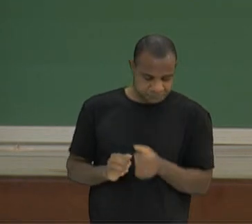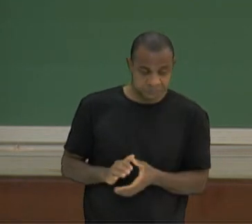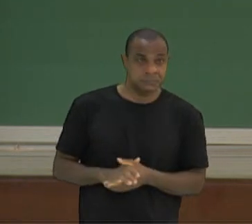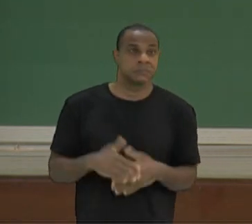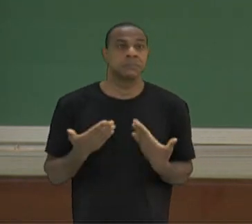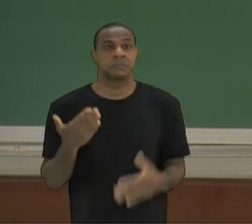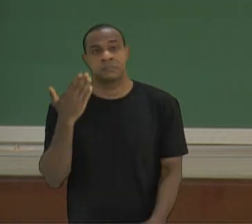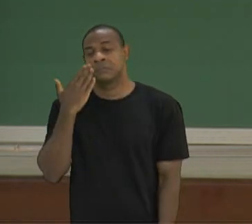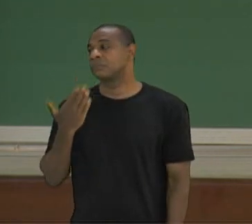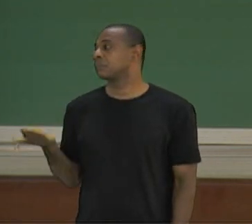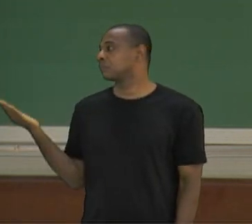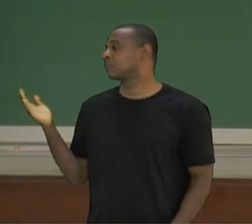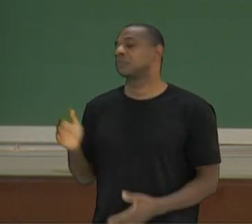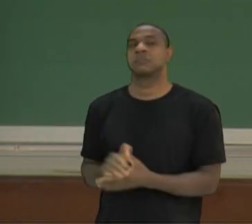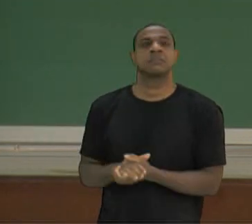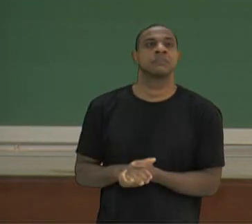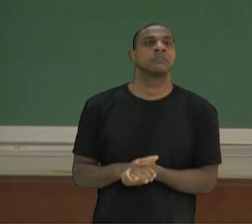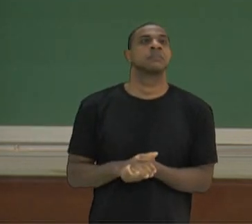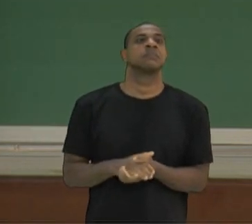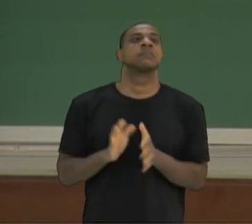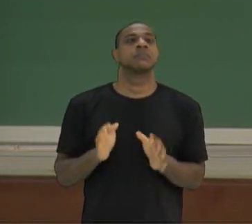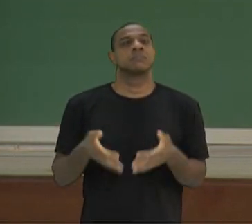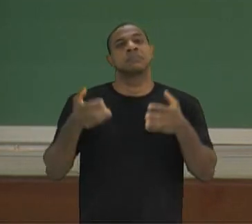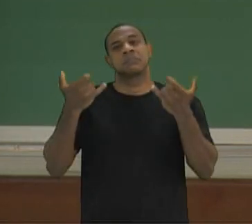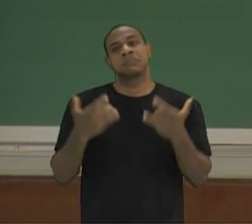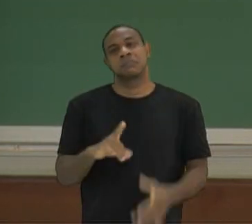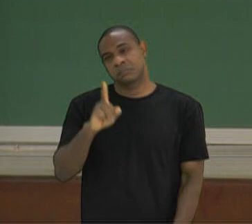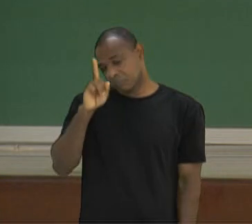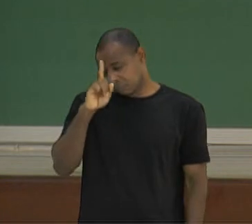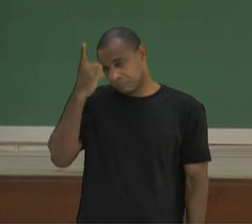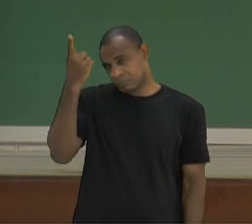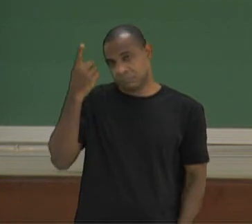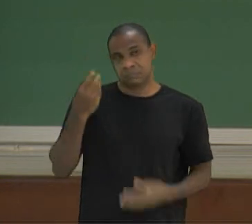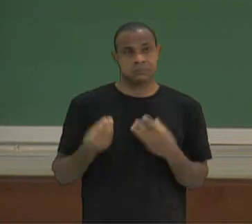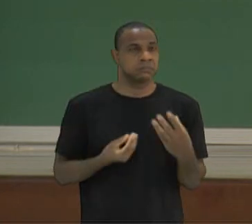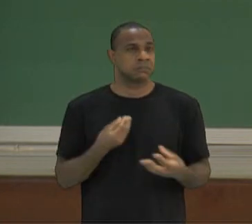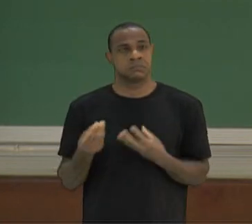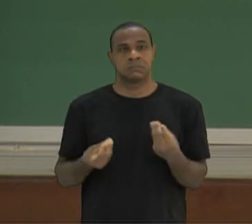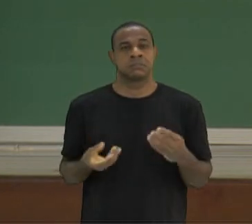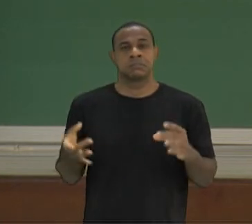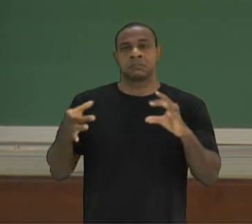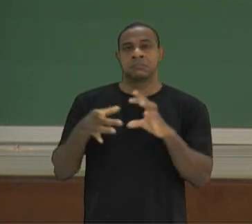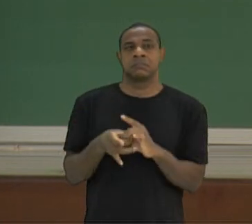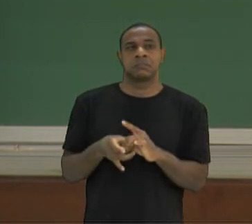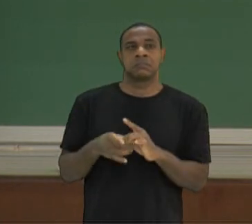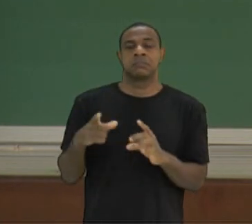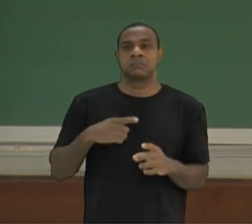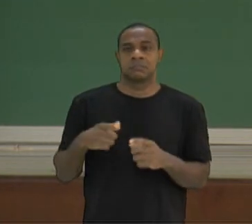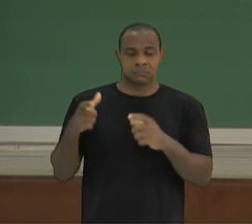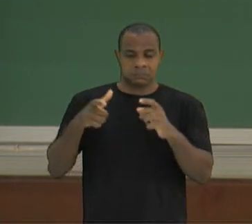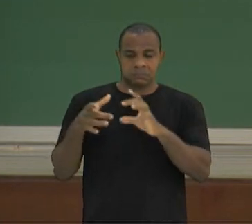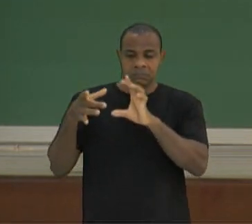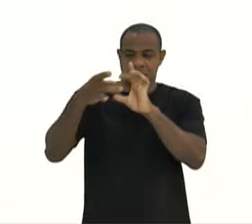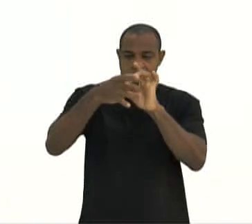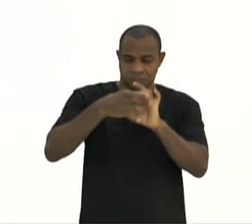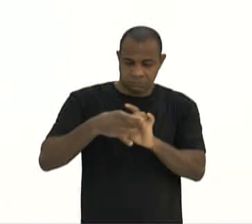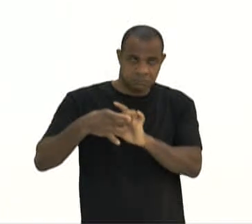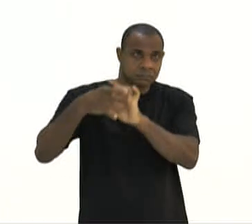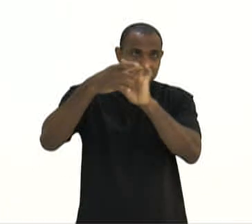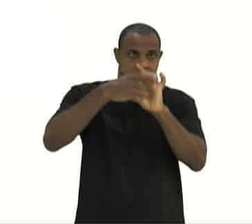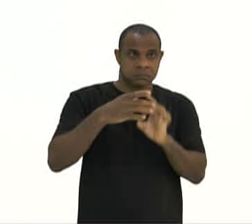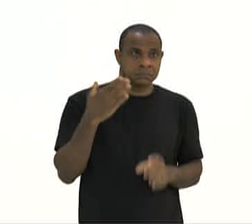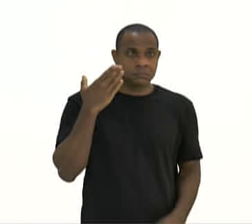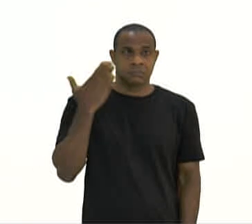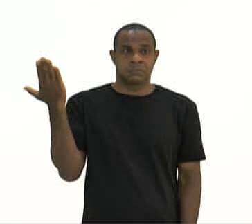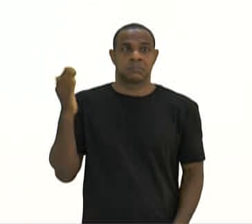redes urbanas. Já falamos da ideia de conectividade, dos lugares estarem interligados. Por isso a gente